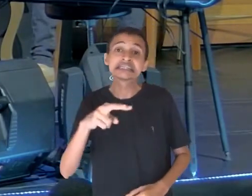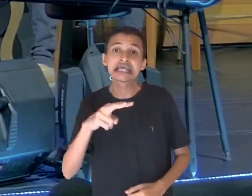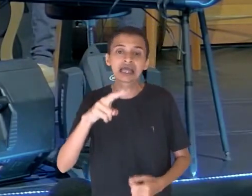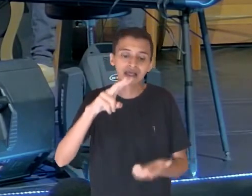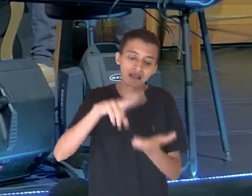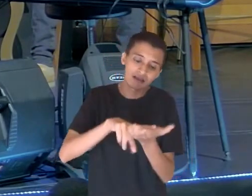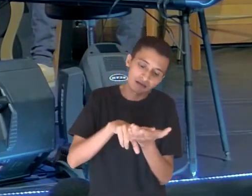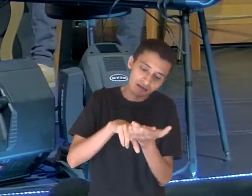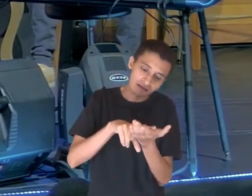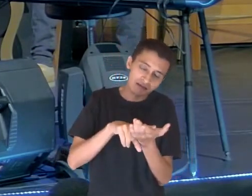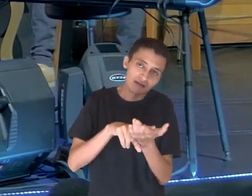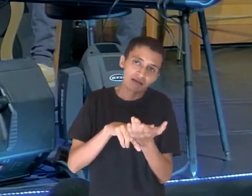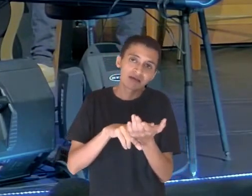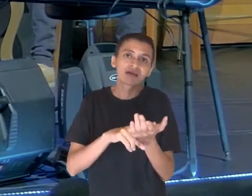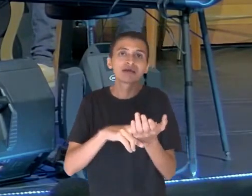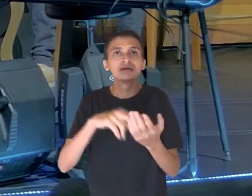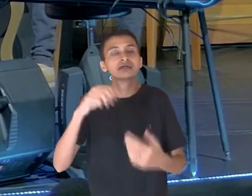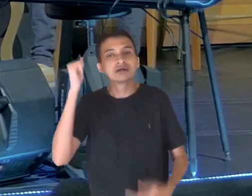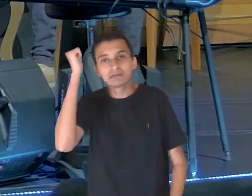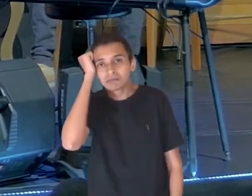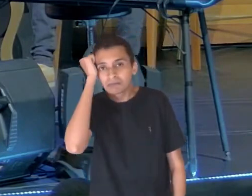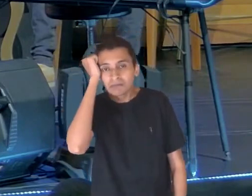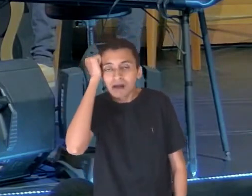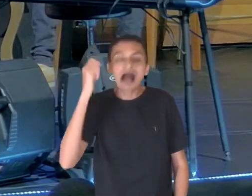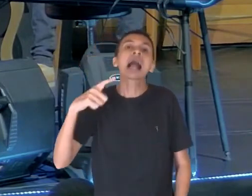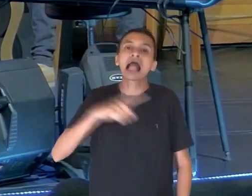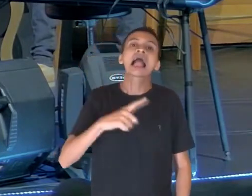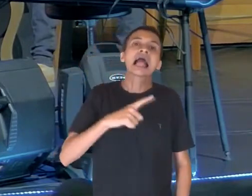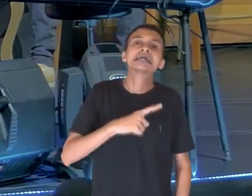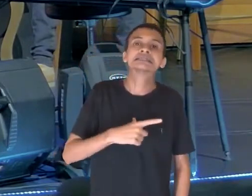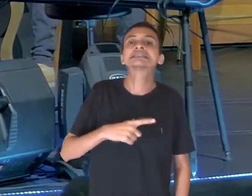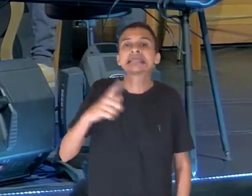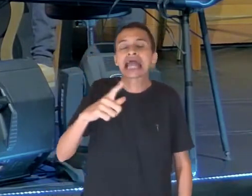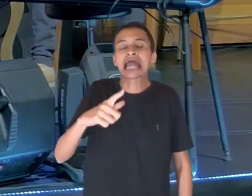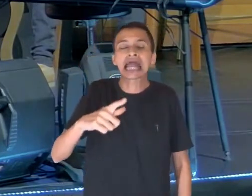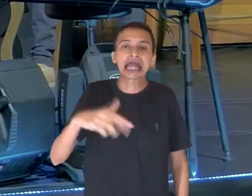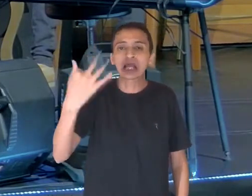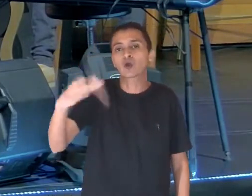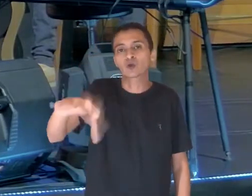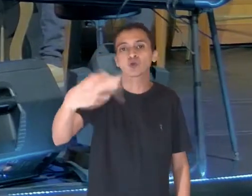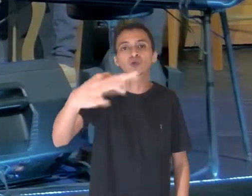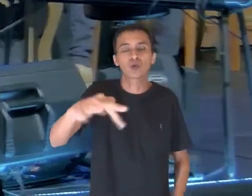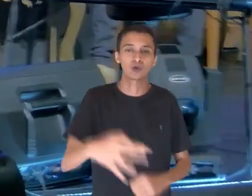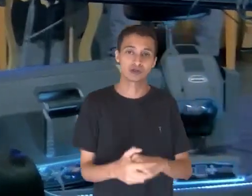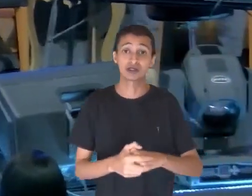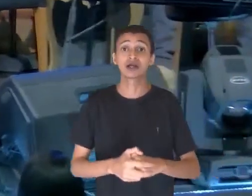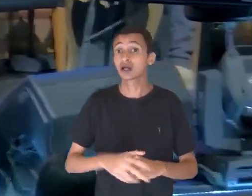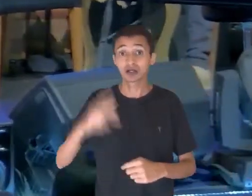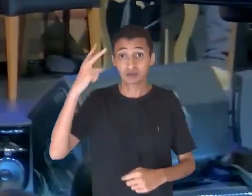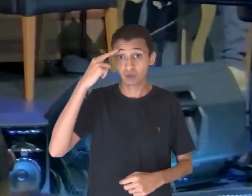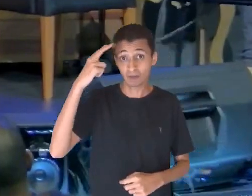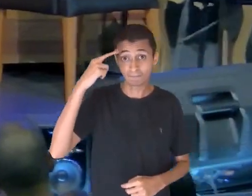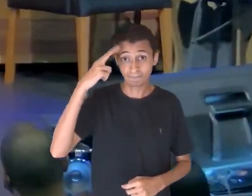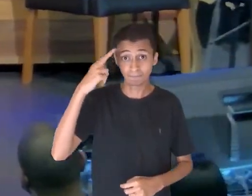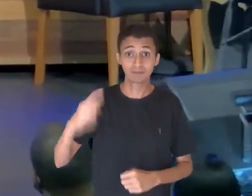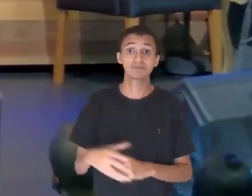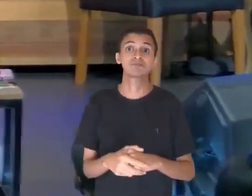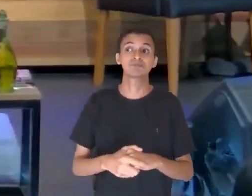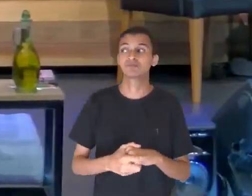É bíblico, é oriental, os povos orientais conhecem mais de movimento, mais de ausência de dor,